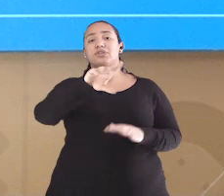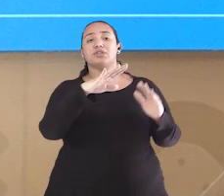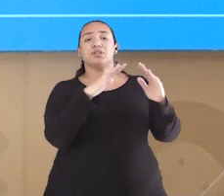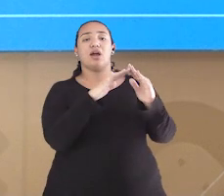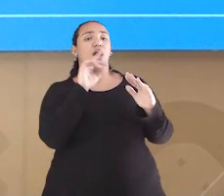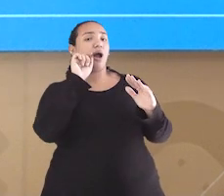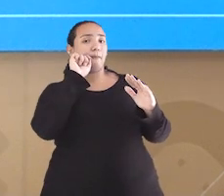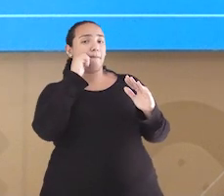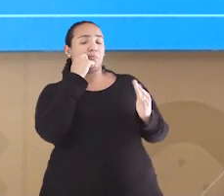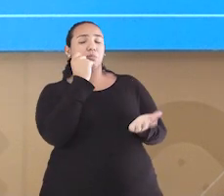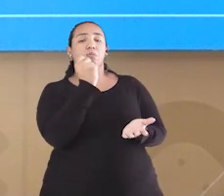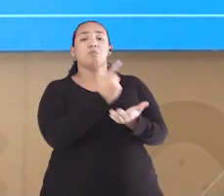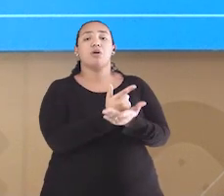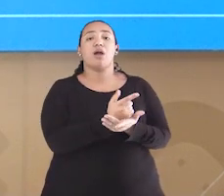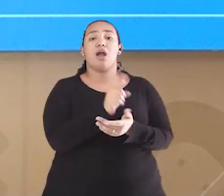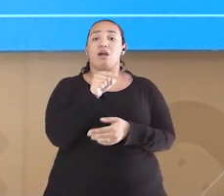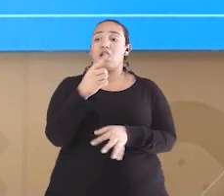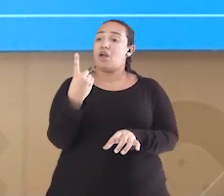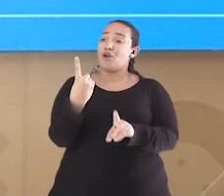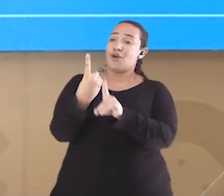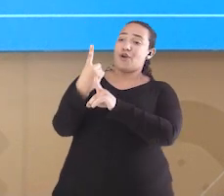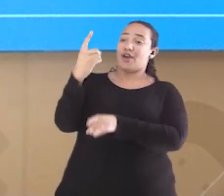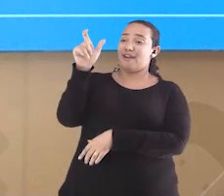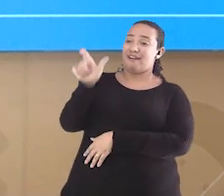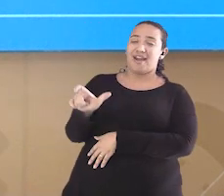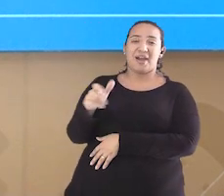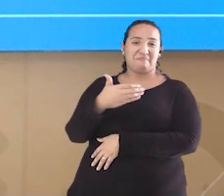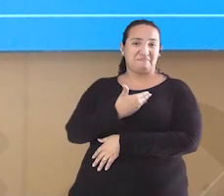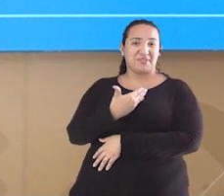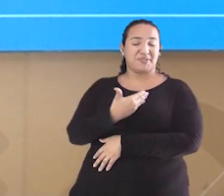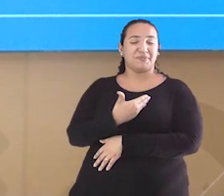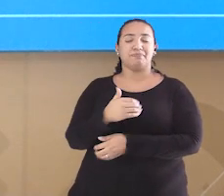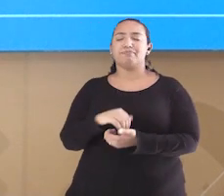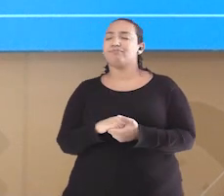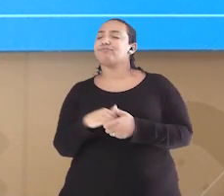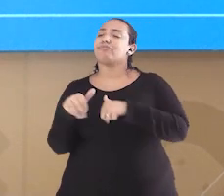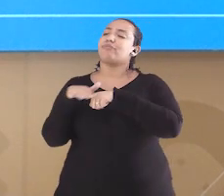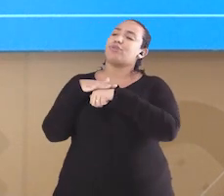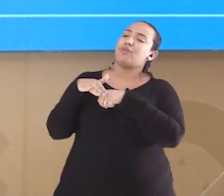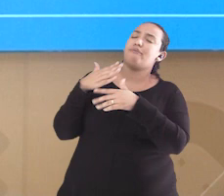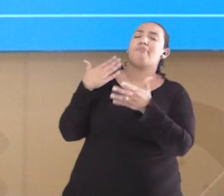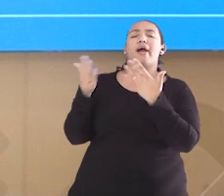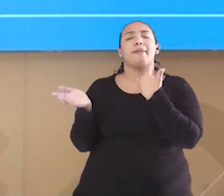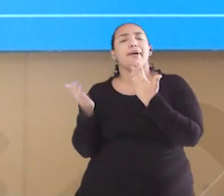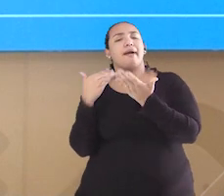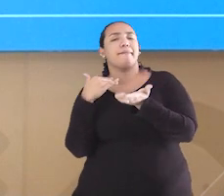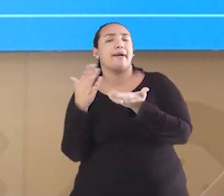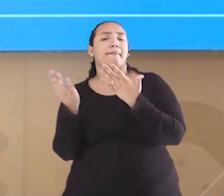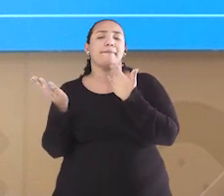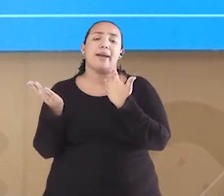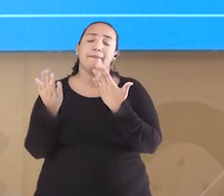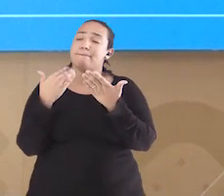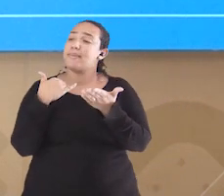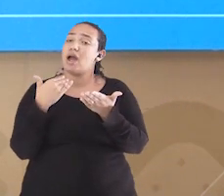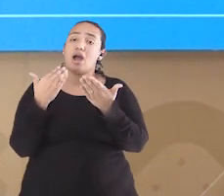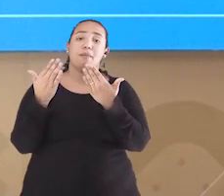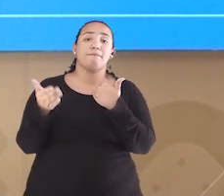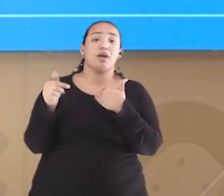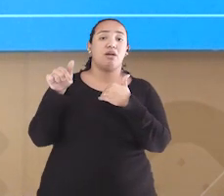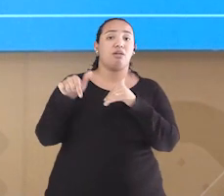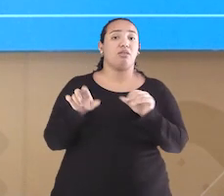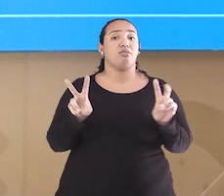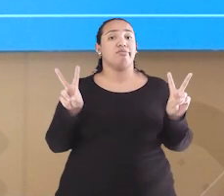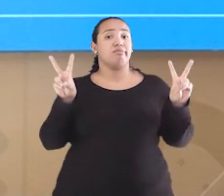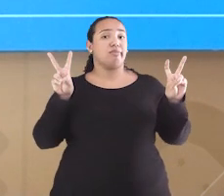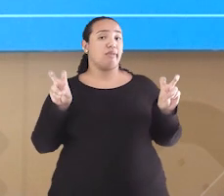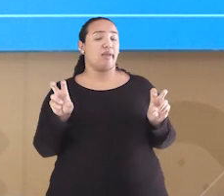ir à padaria e acabaram encontrando um amigo de longa data. Conversa vai, conversa vem, vocês acabam chegando